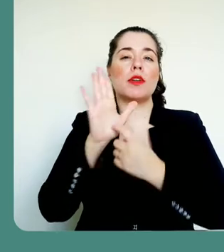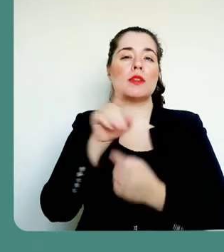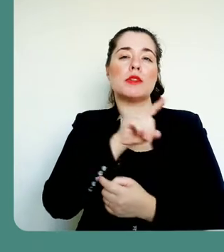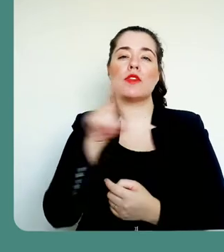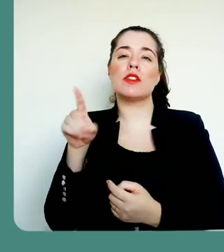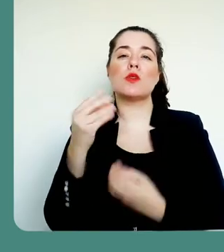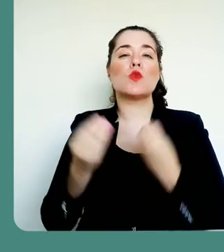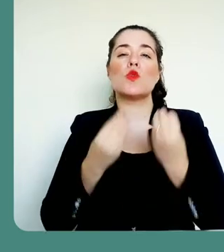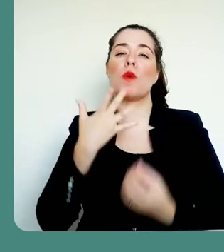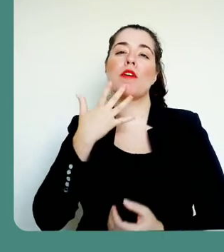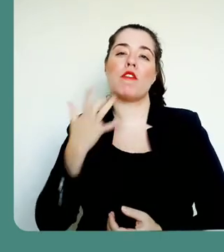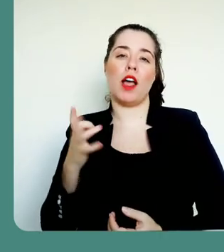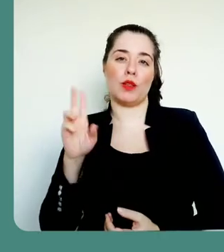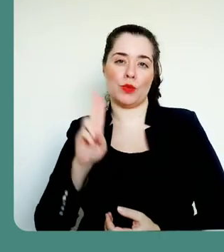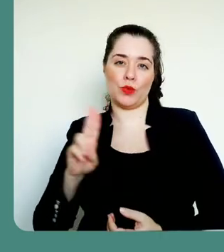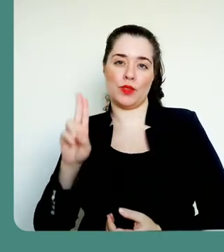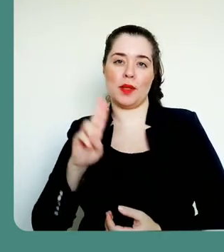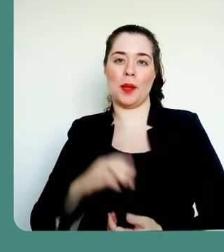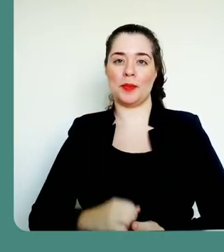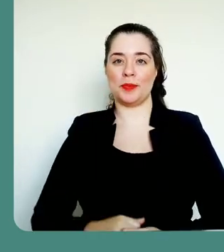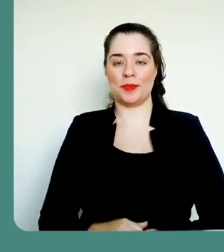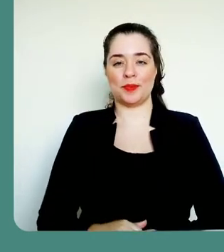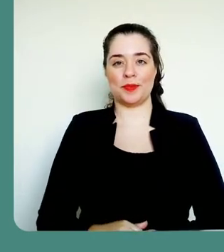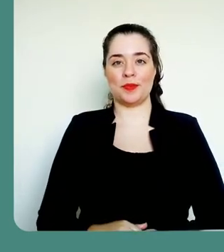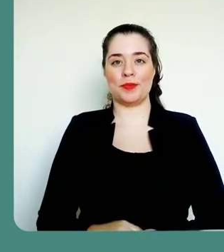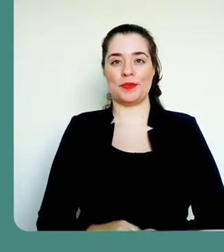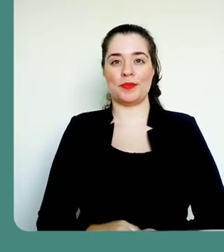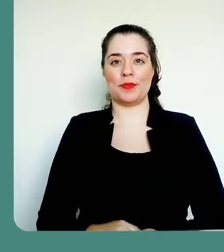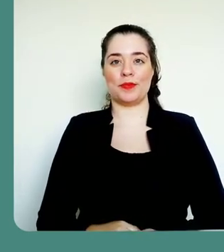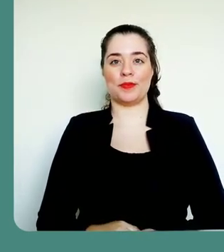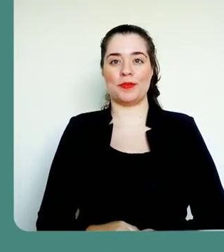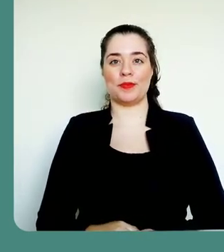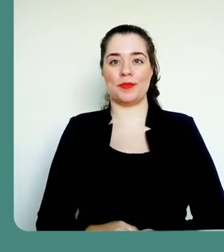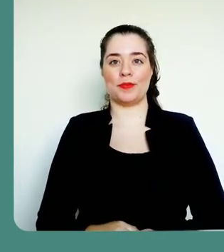que é fácil operar nesta plataforma.